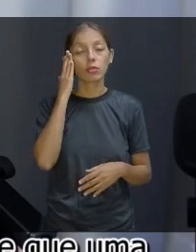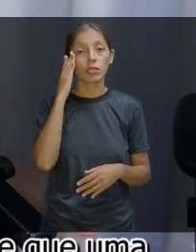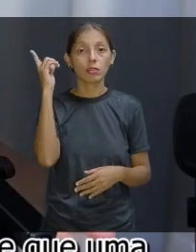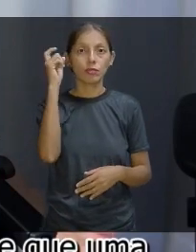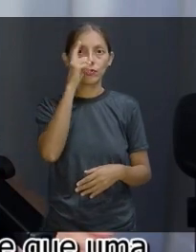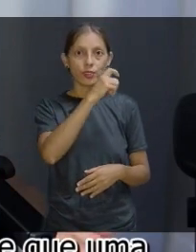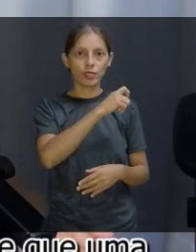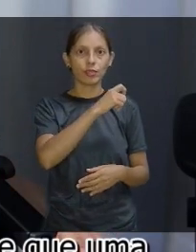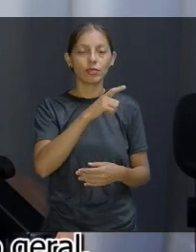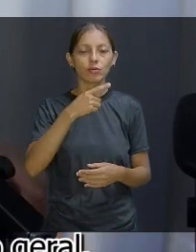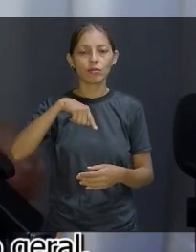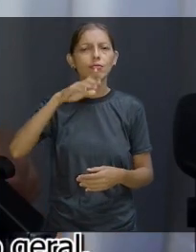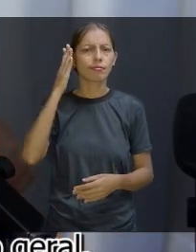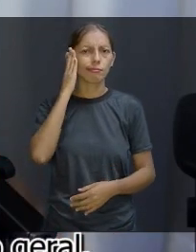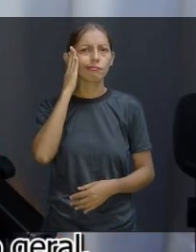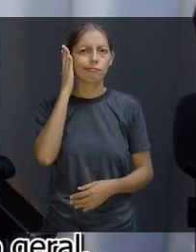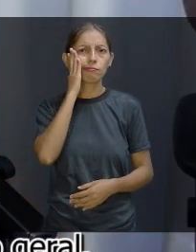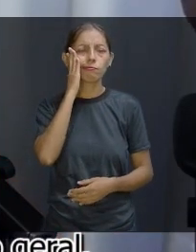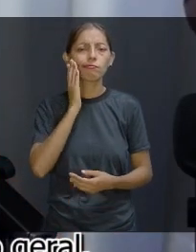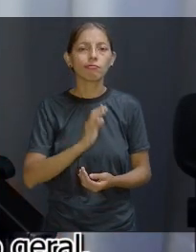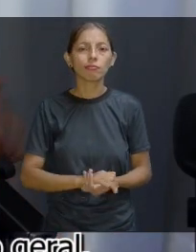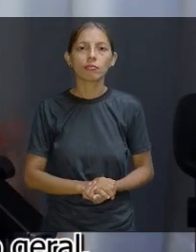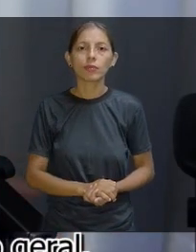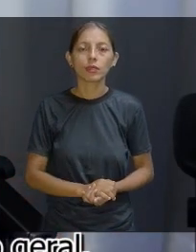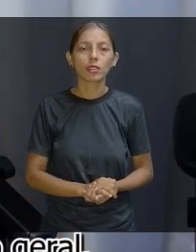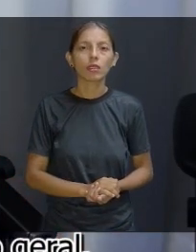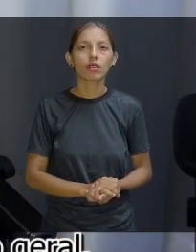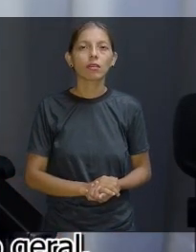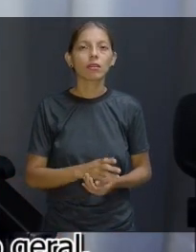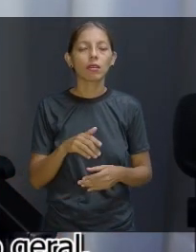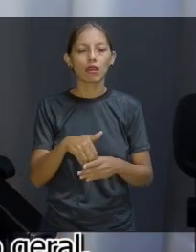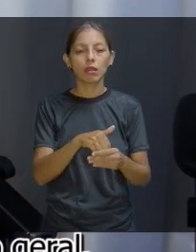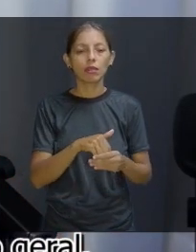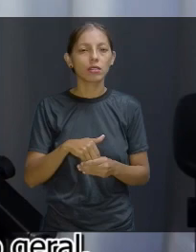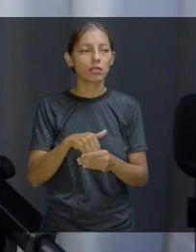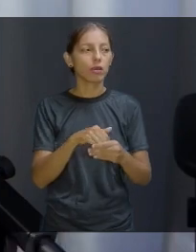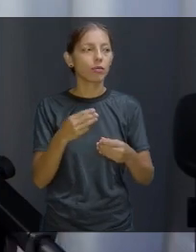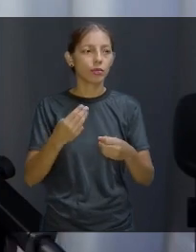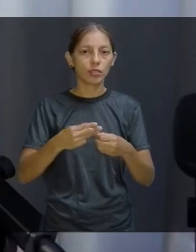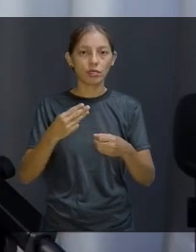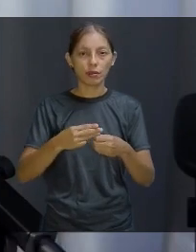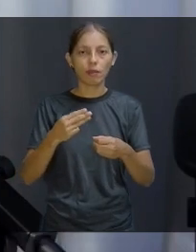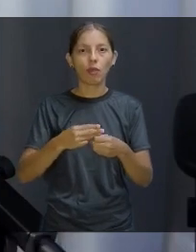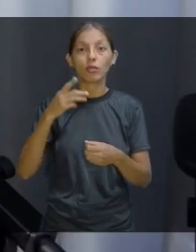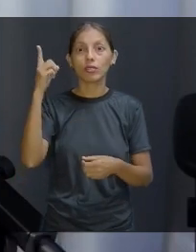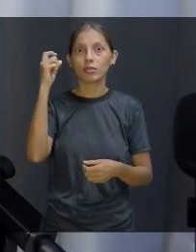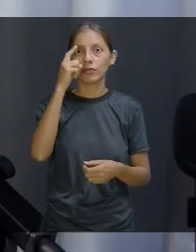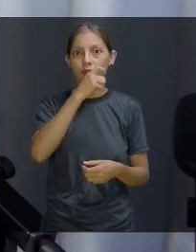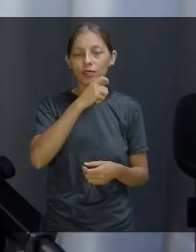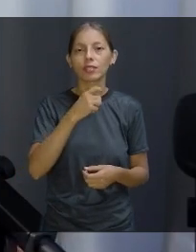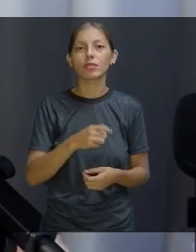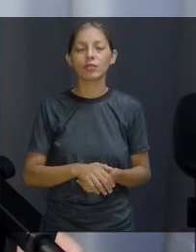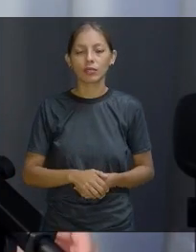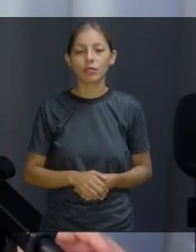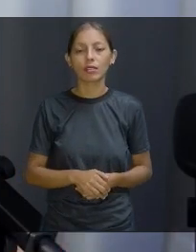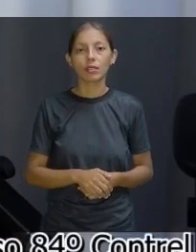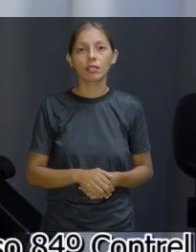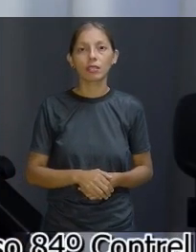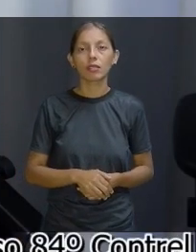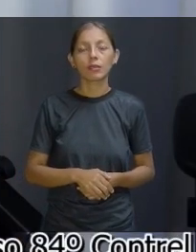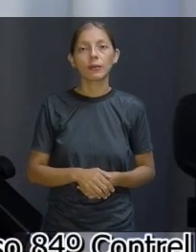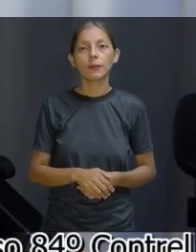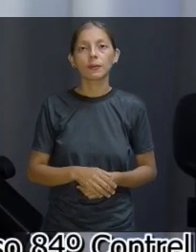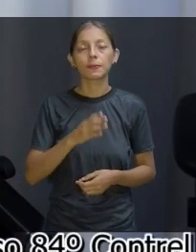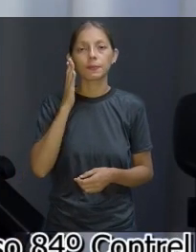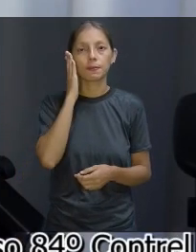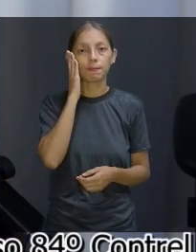conhecimento e esse pé no chão de que uma eleição municipal ela é muito mais difícil que uma eleição geral. Aliás, o TSE também tem isso. Mas